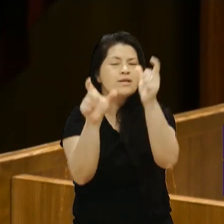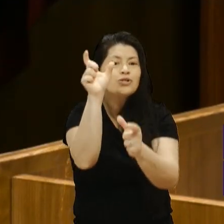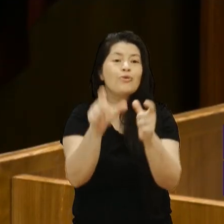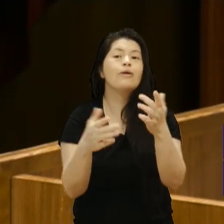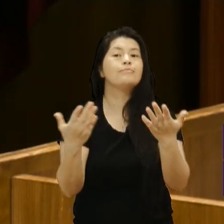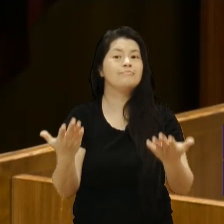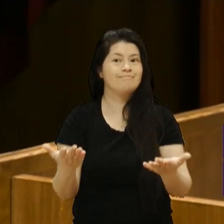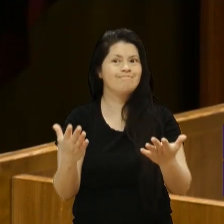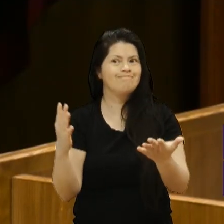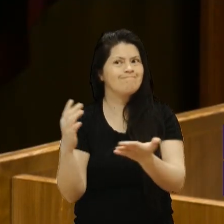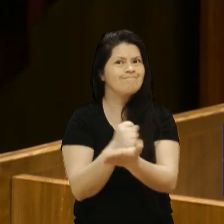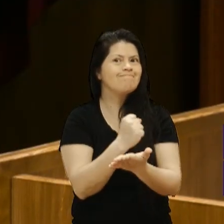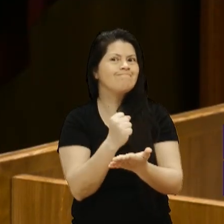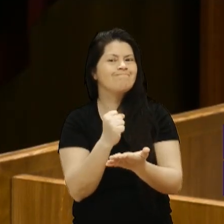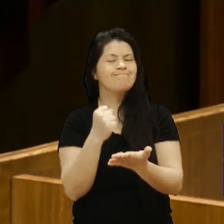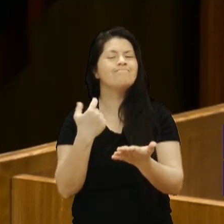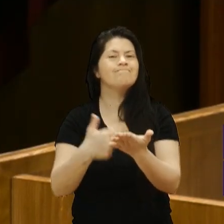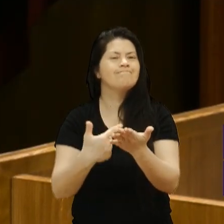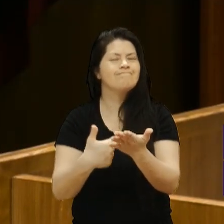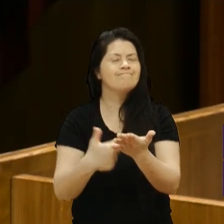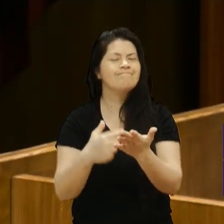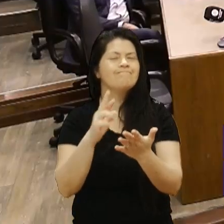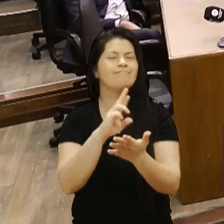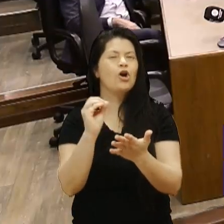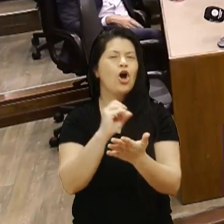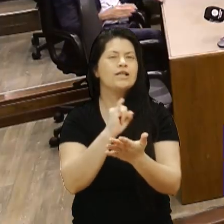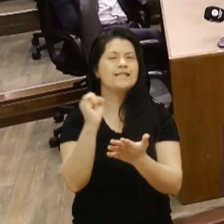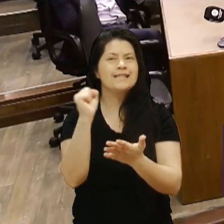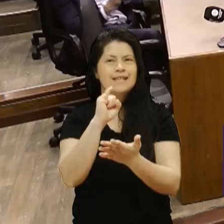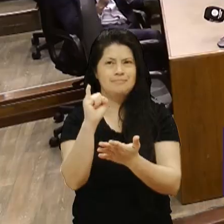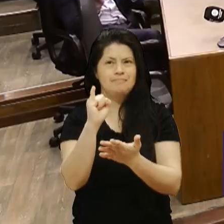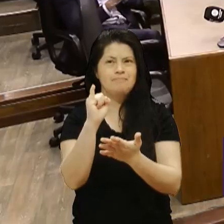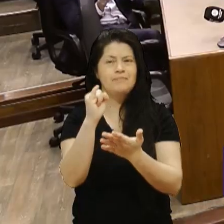seja a maior conquista da Livraria Rossi. Muito obrigado a todos.